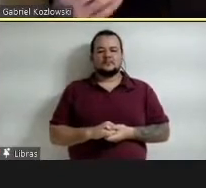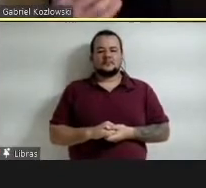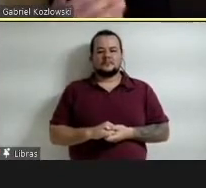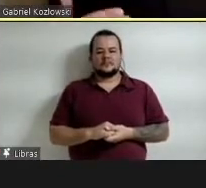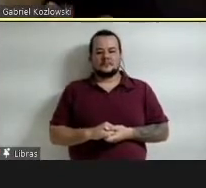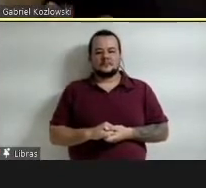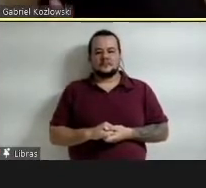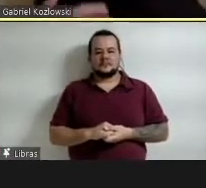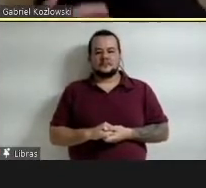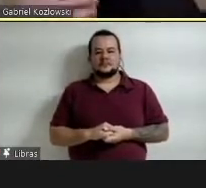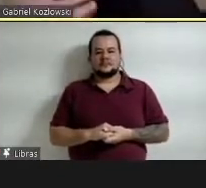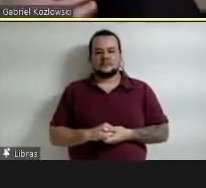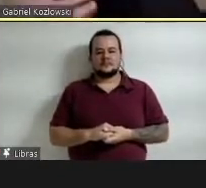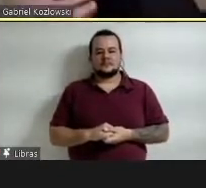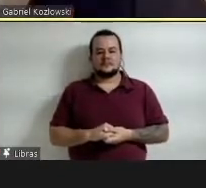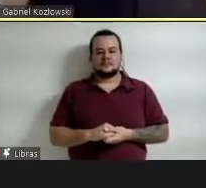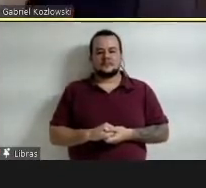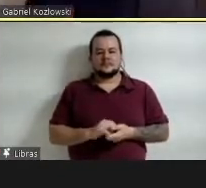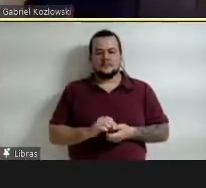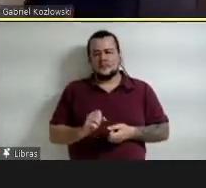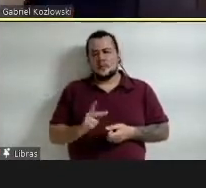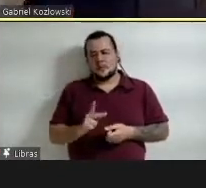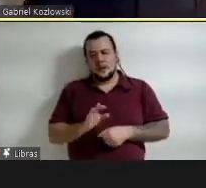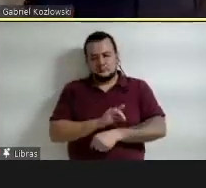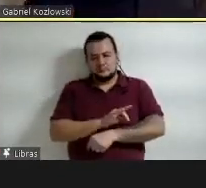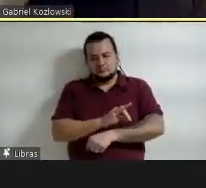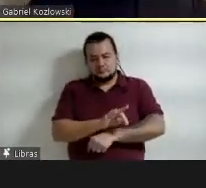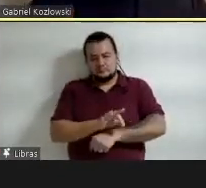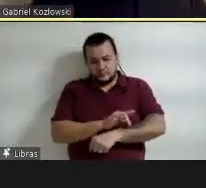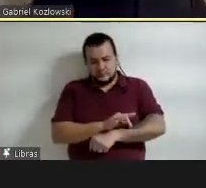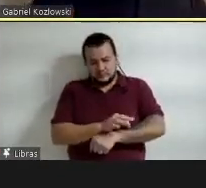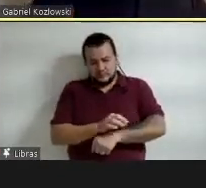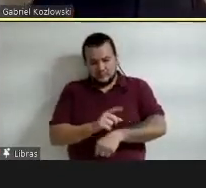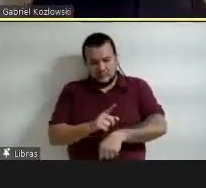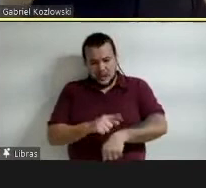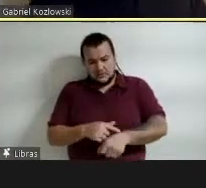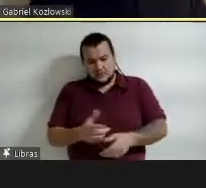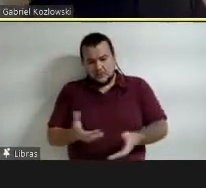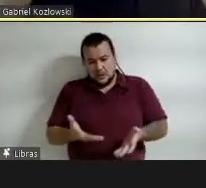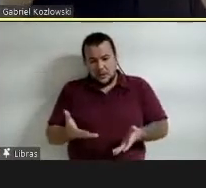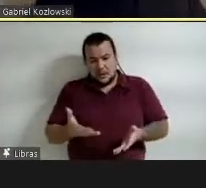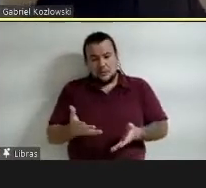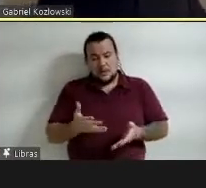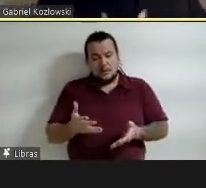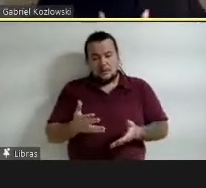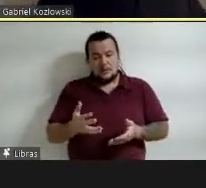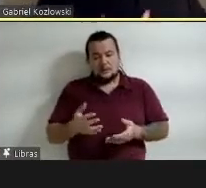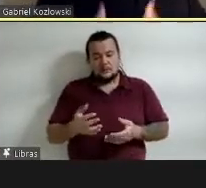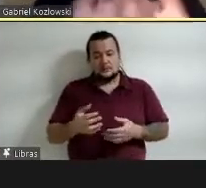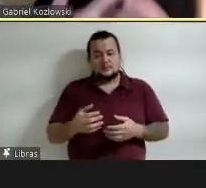então, para a arquitetura, esse também é um momento onde a disciplina passa a participar